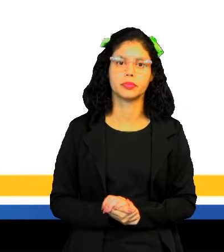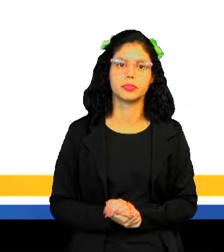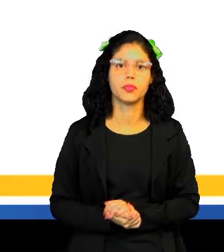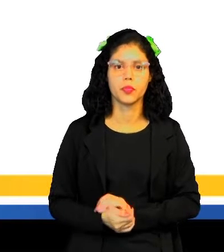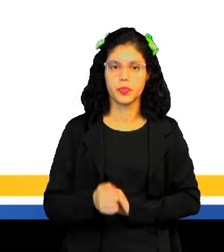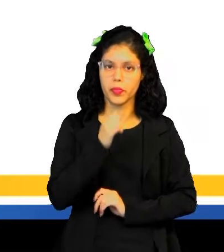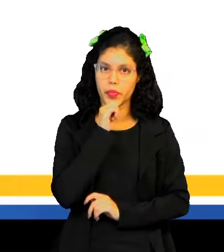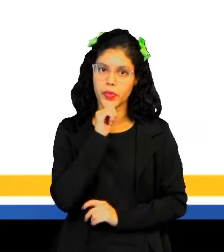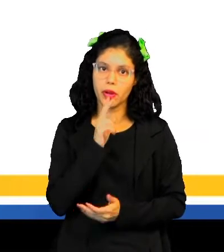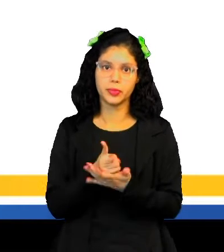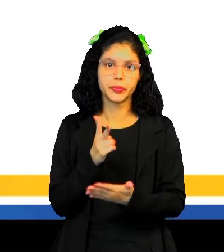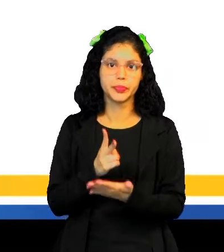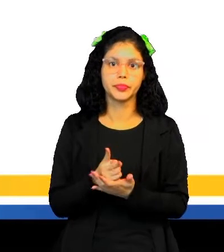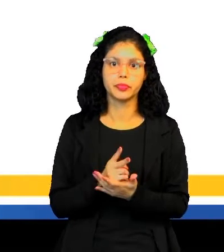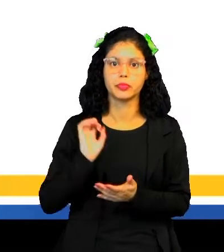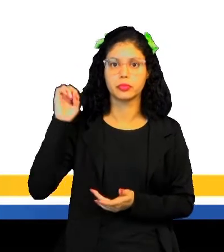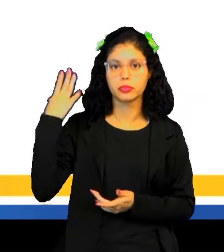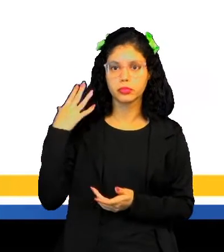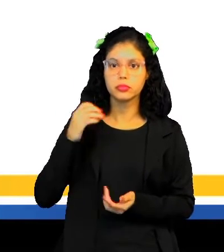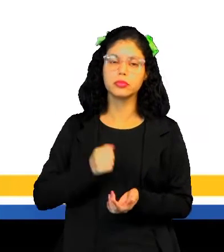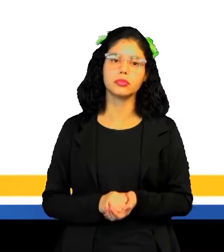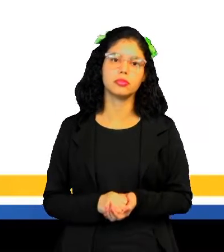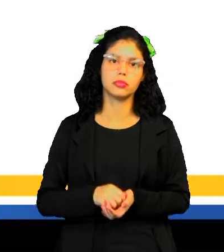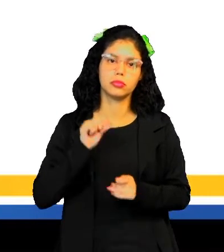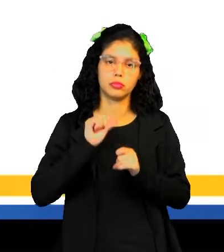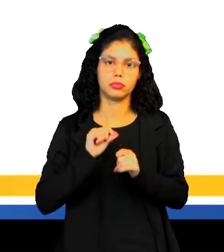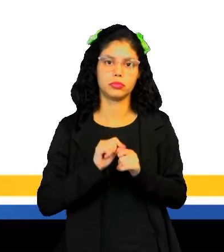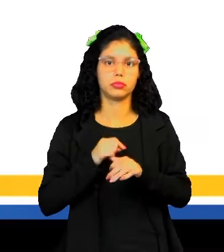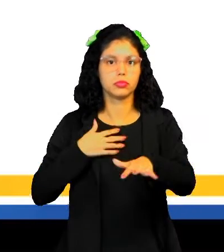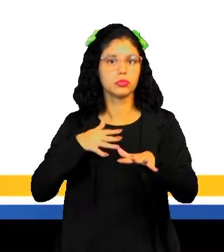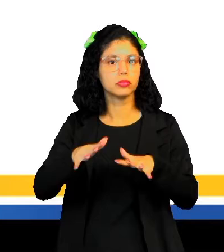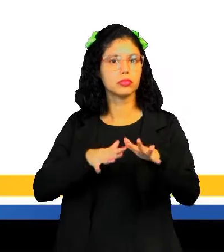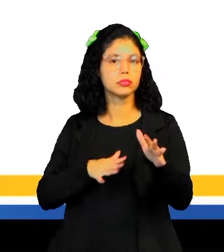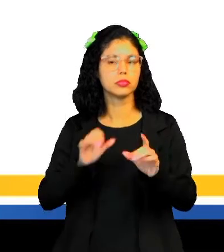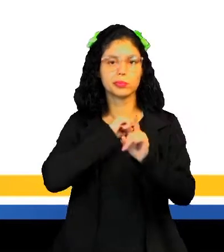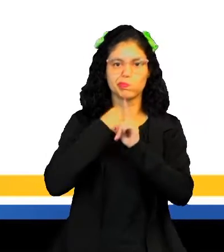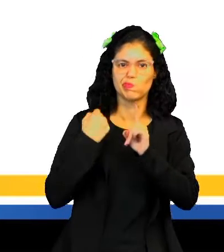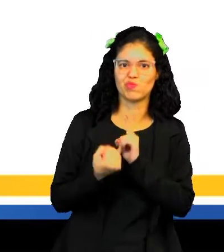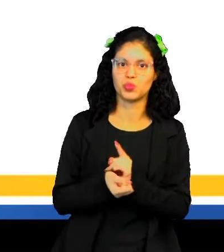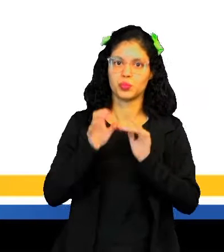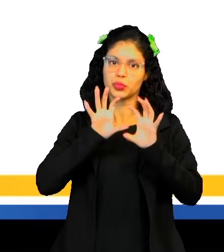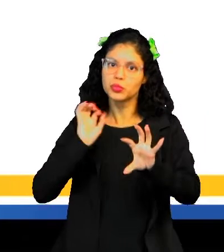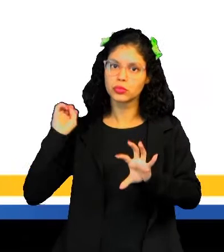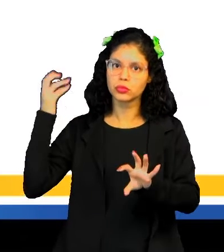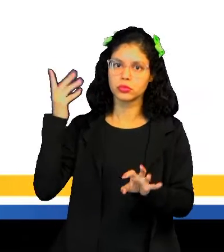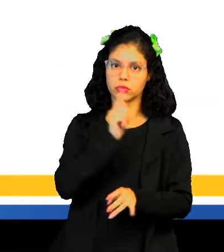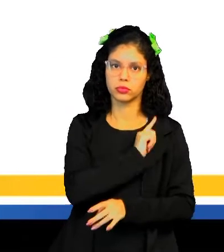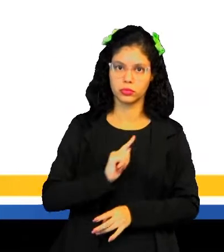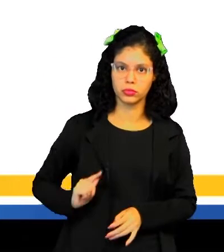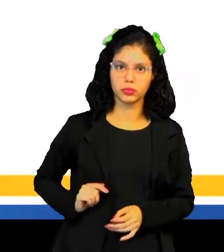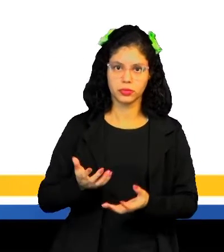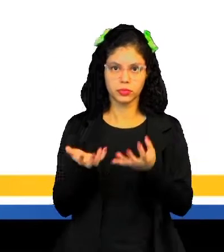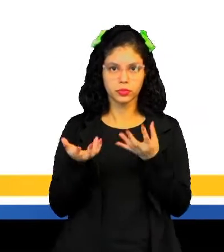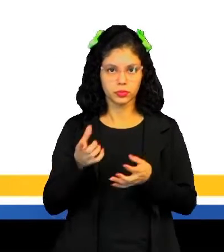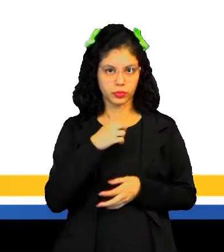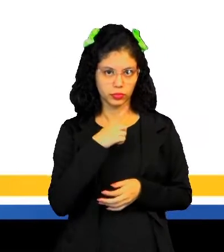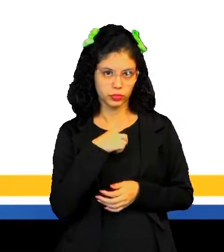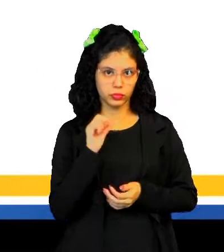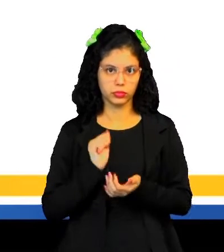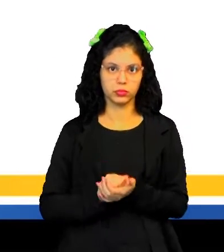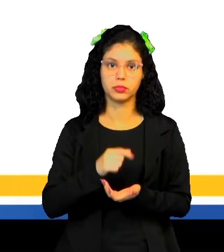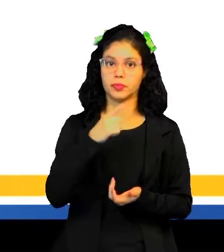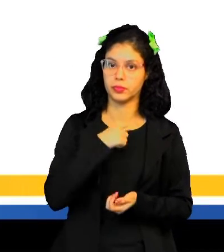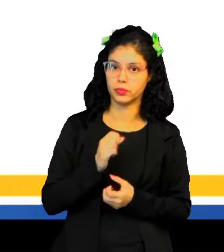Além disso, na mesma época, ocorreu a rearticulação dos movimentos sociais. Dessa maneira, o governo queria ter